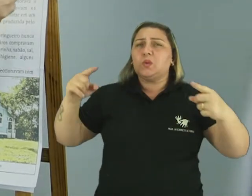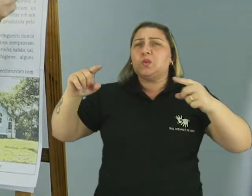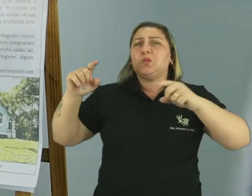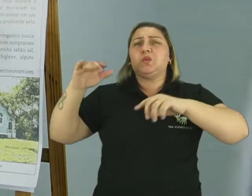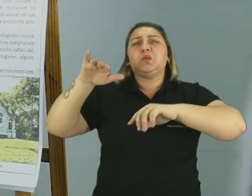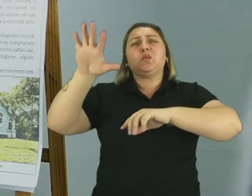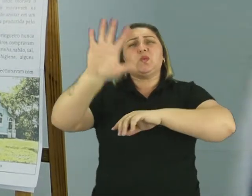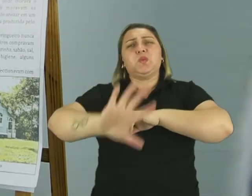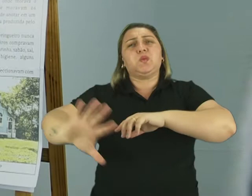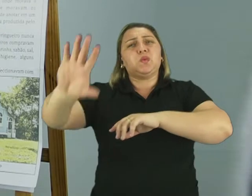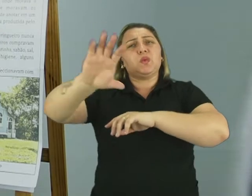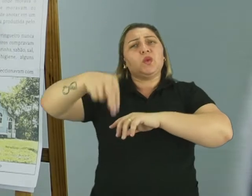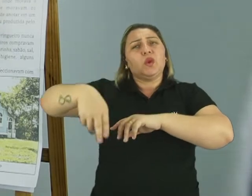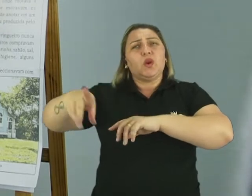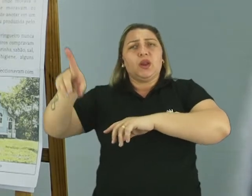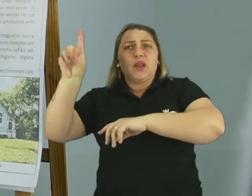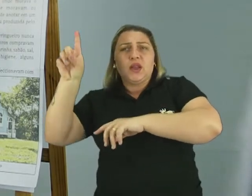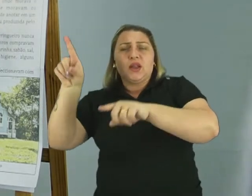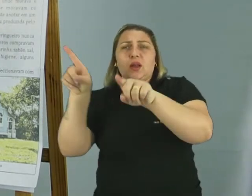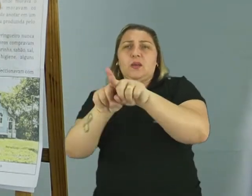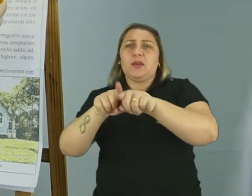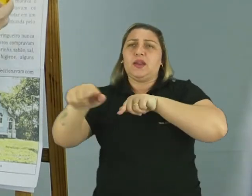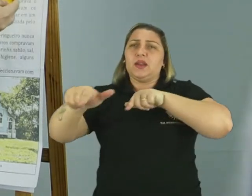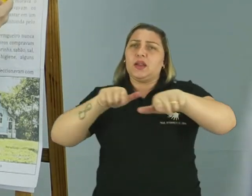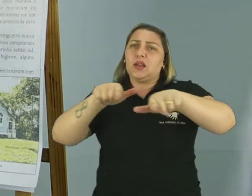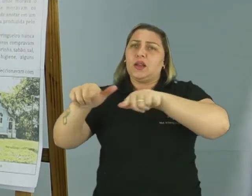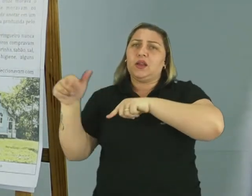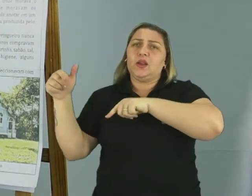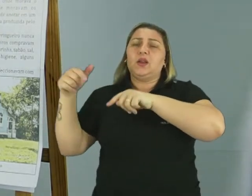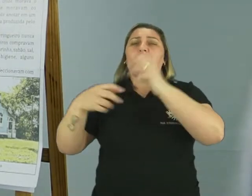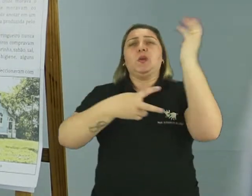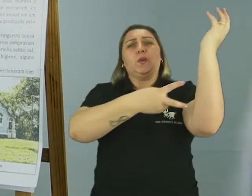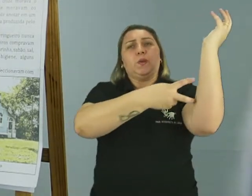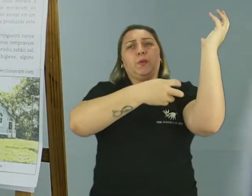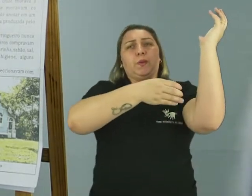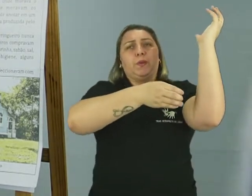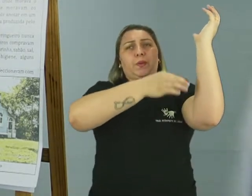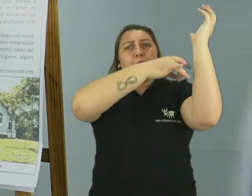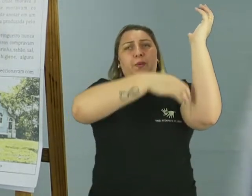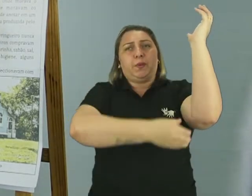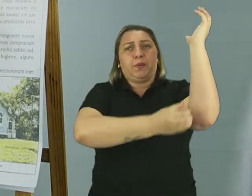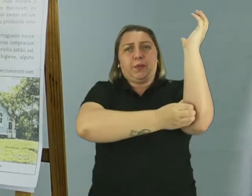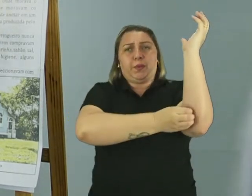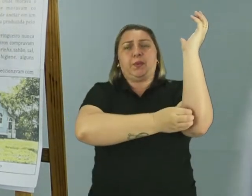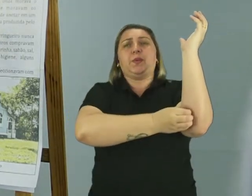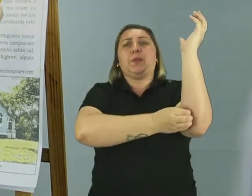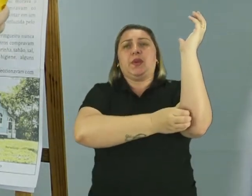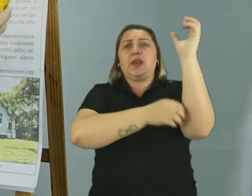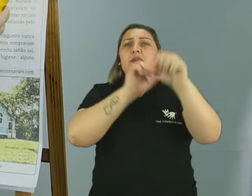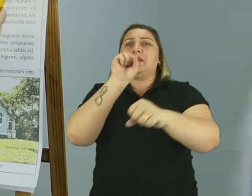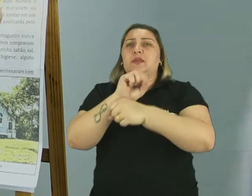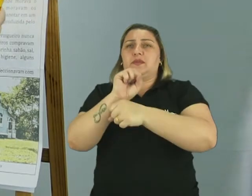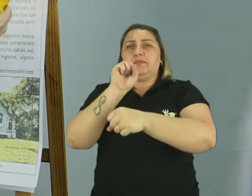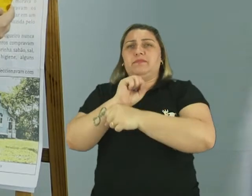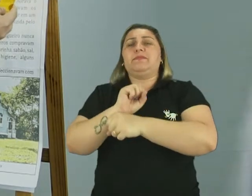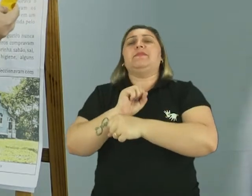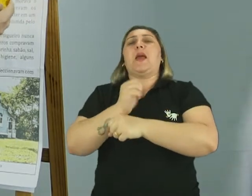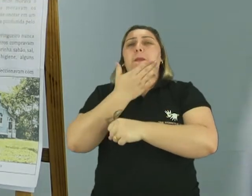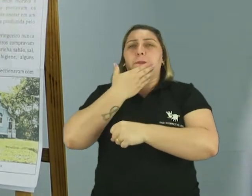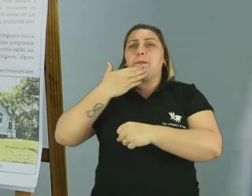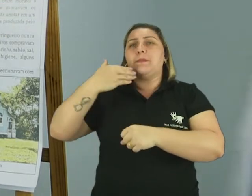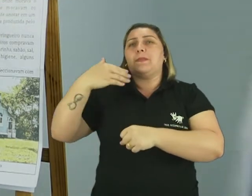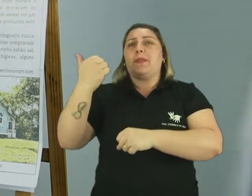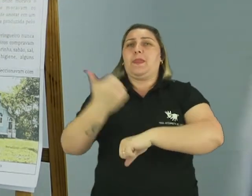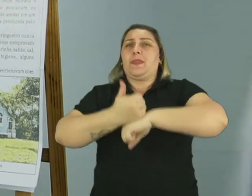todo o Nordeste, e também vieram trabalhar nos seringais extraindo látex das seringueiras na esperança de